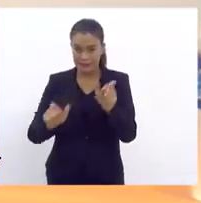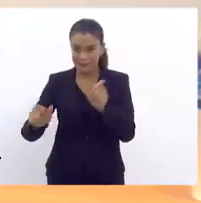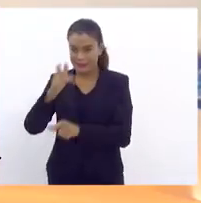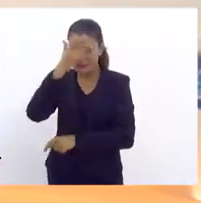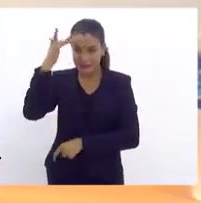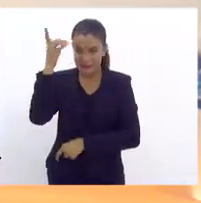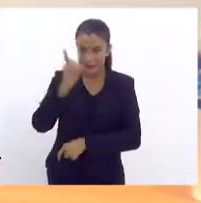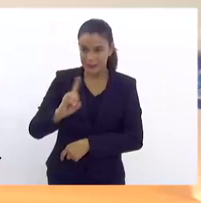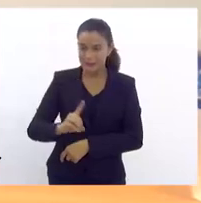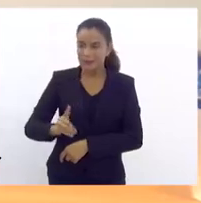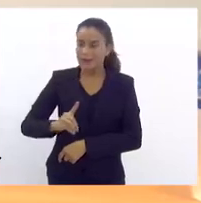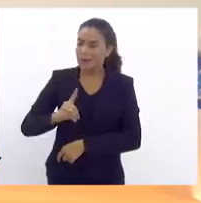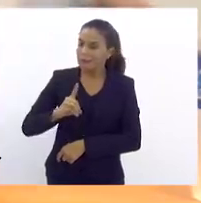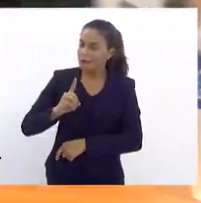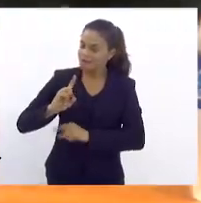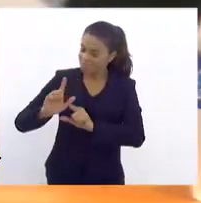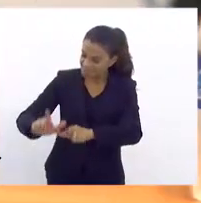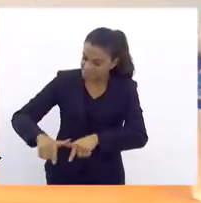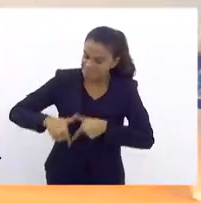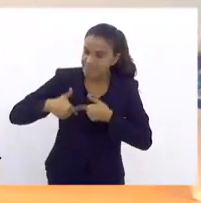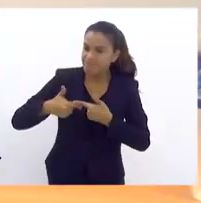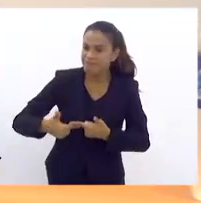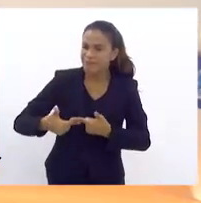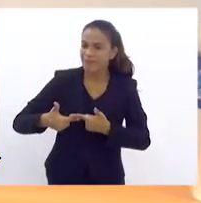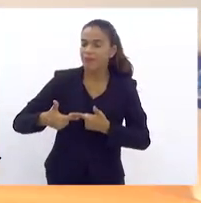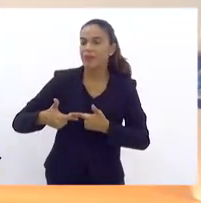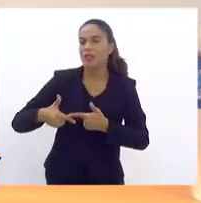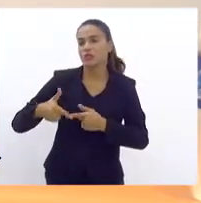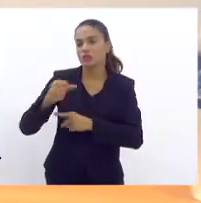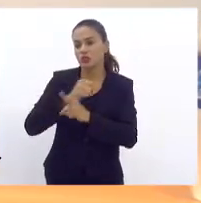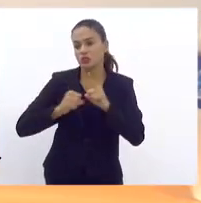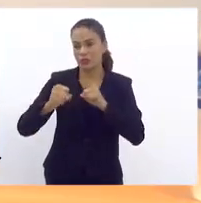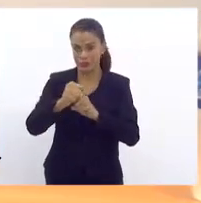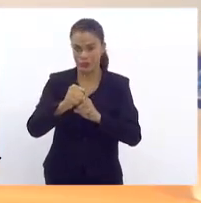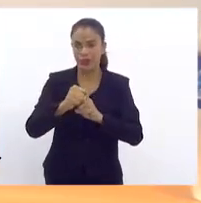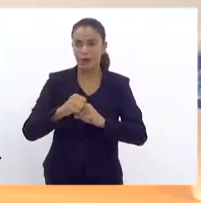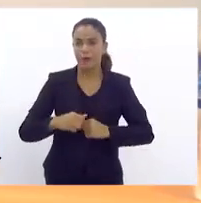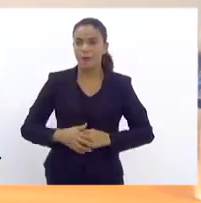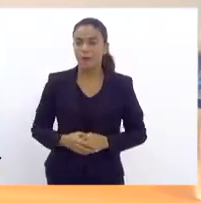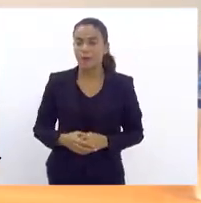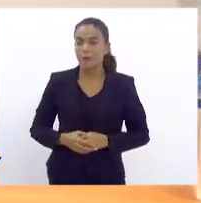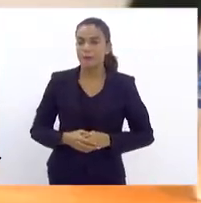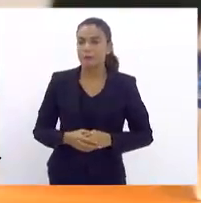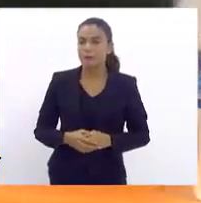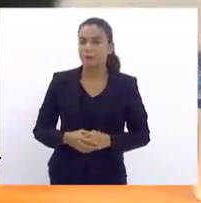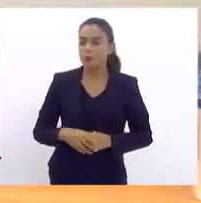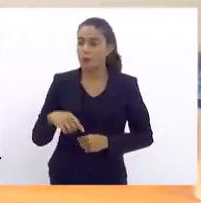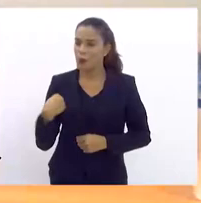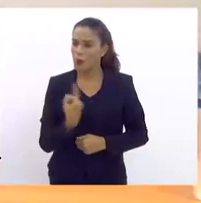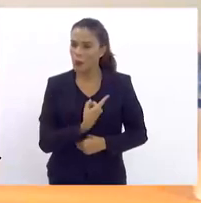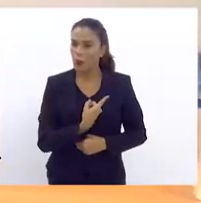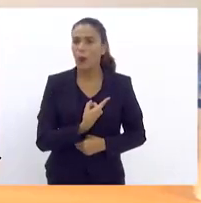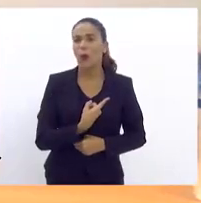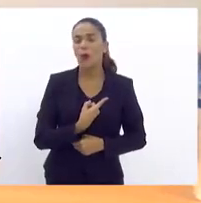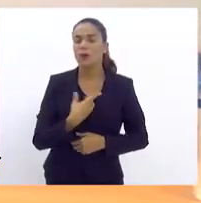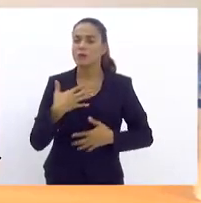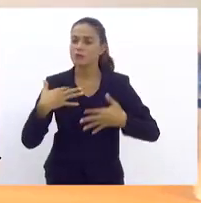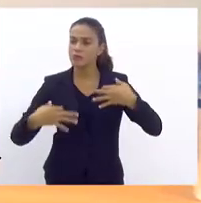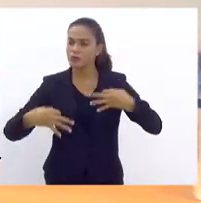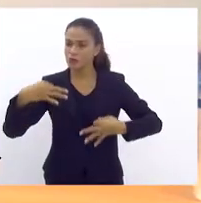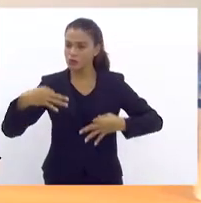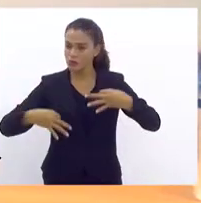passam na vida enfrentamento social nós como jogadores